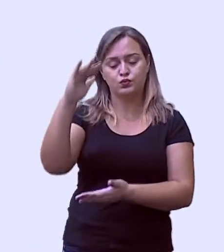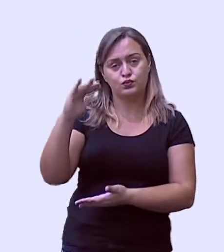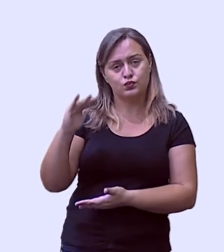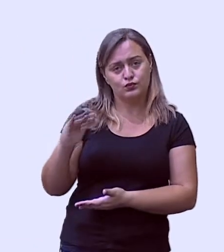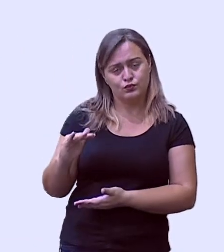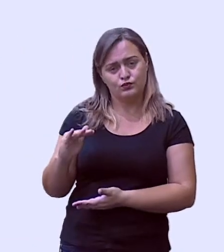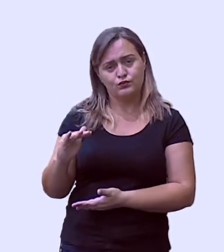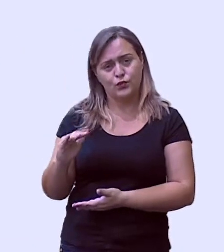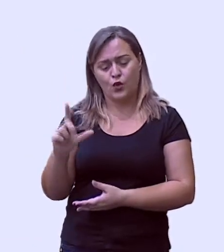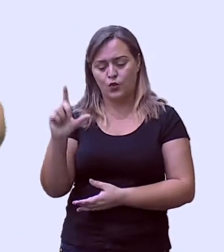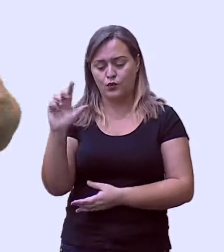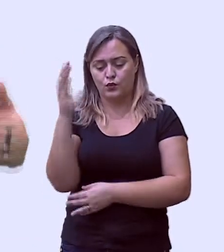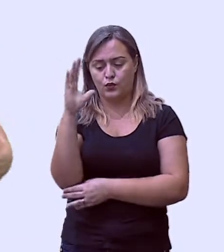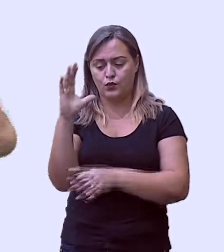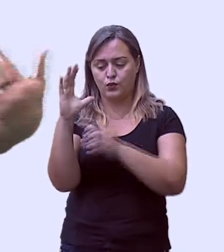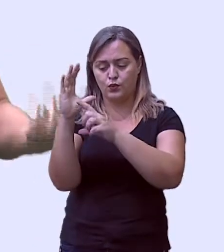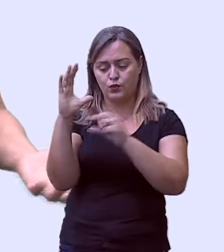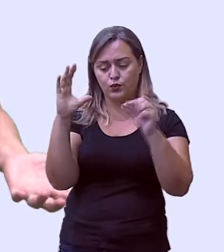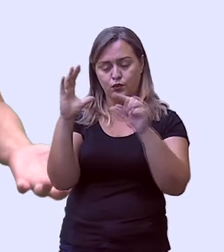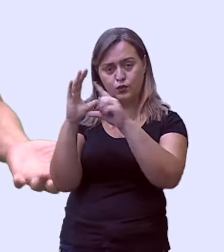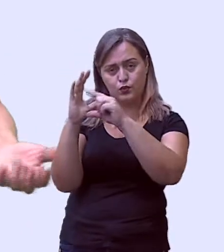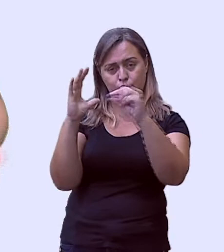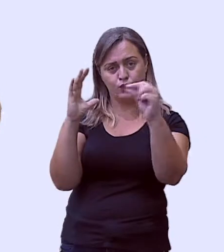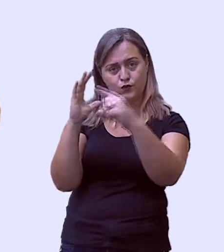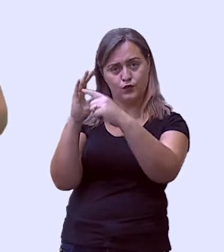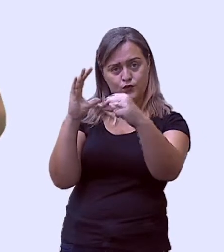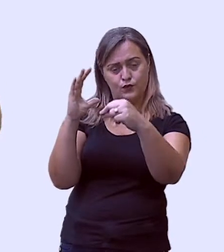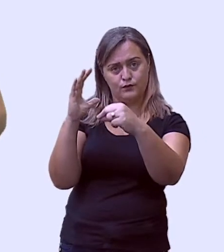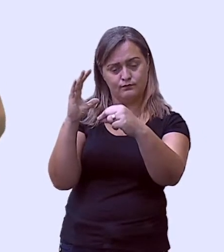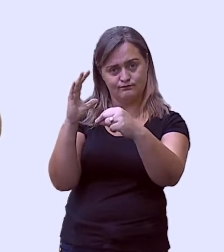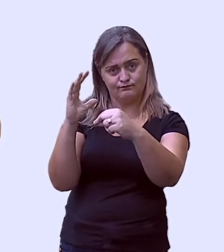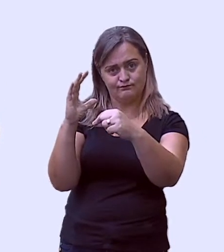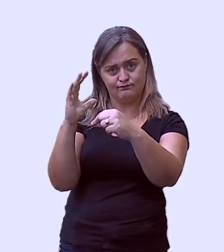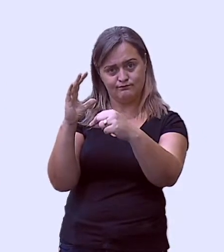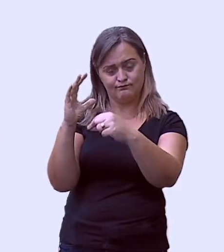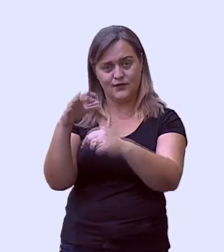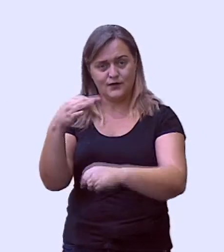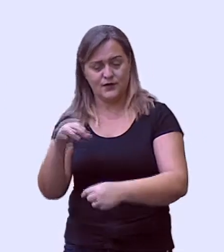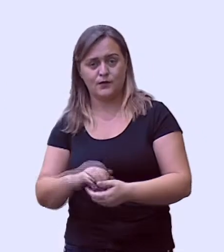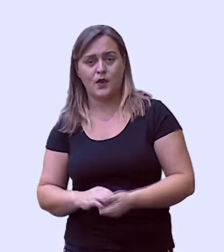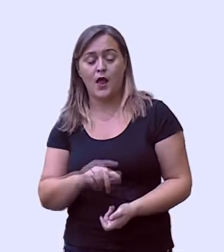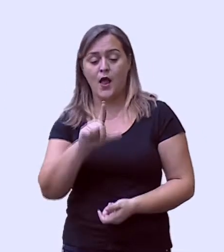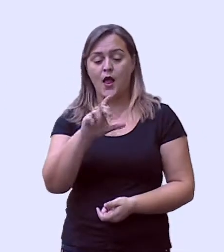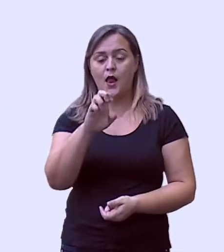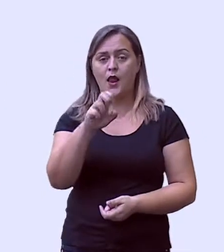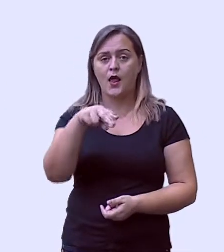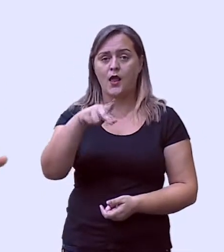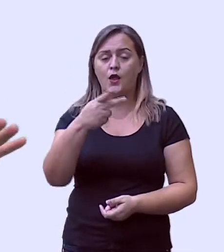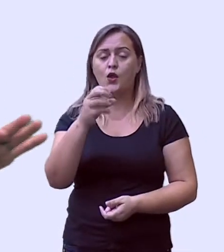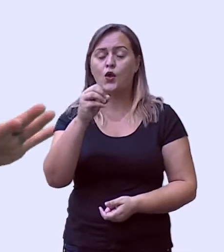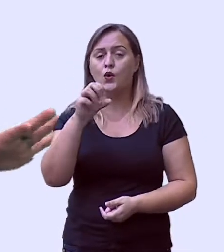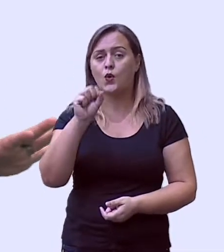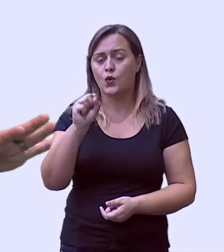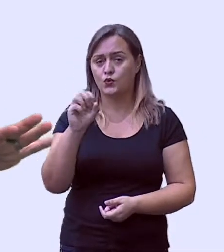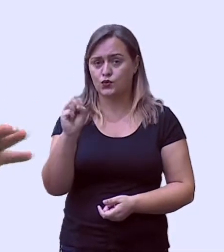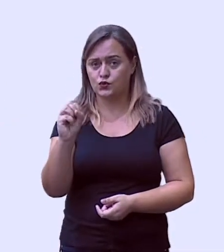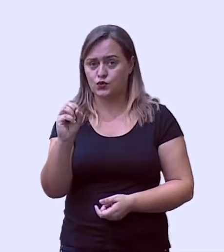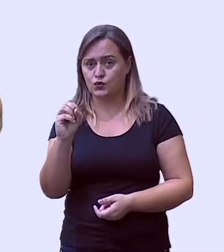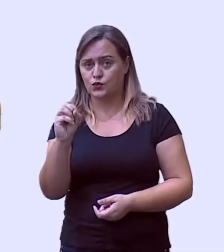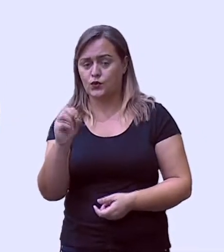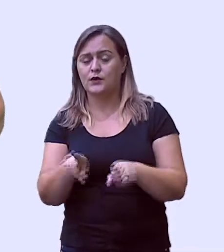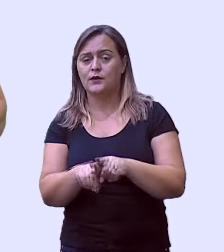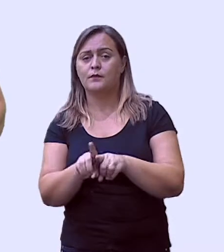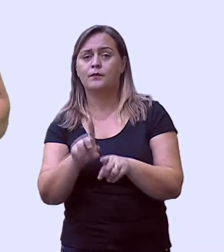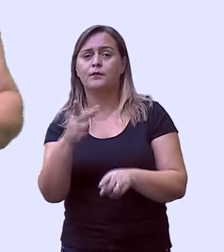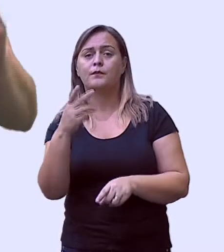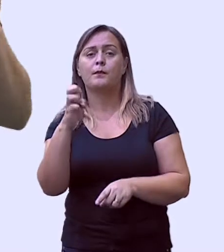de ervas e subarbustos. Esses estratos possuem características diferentes, o